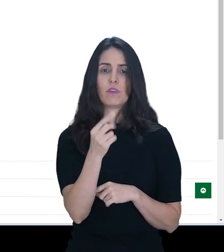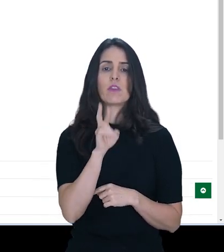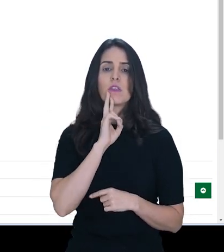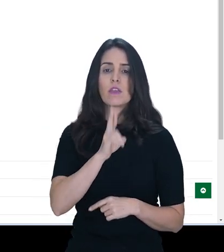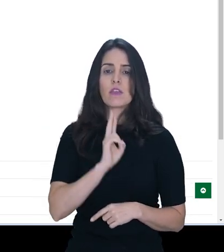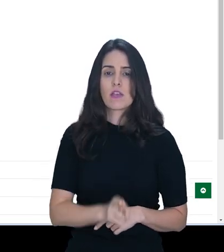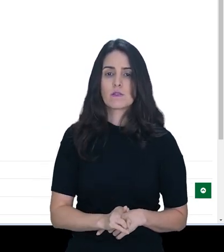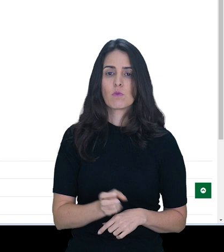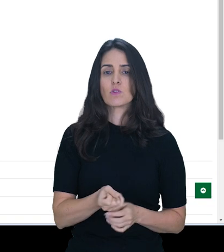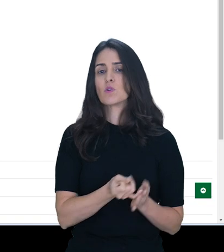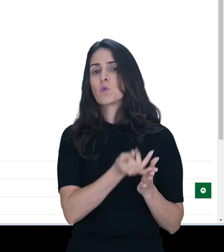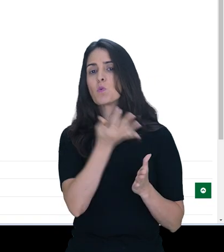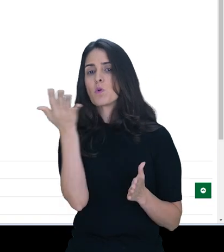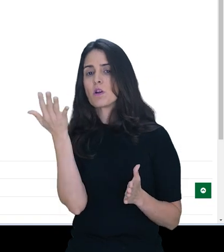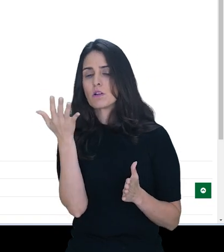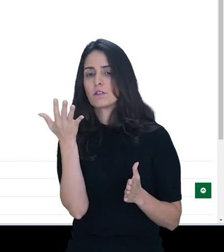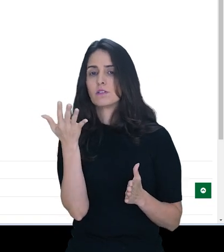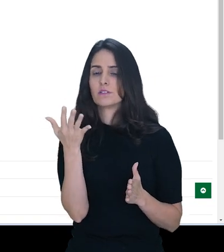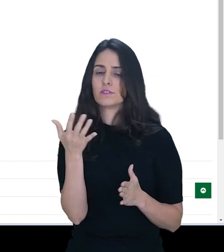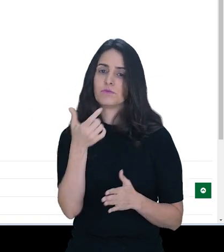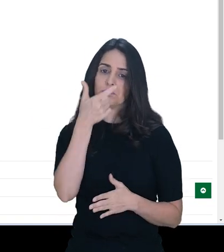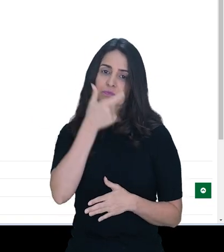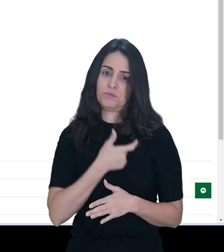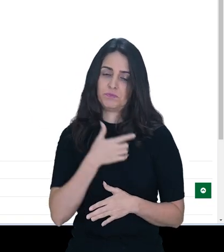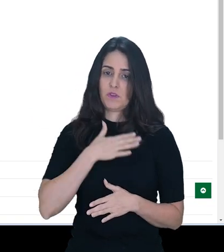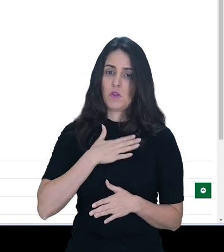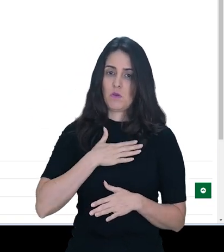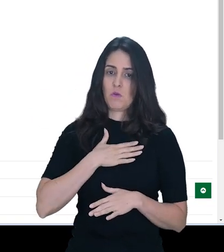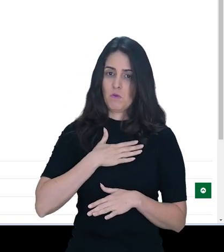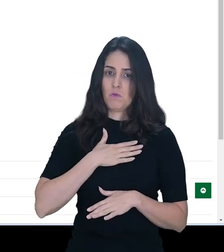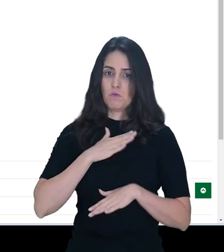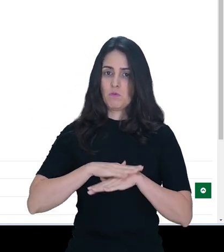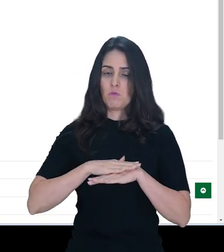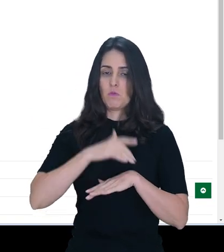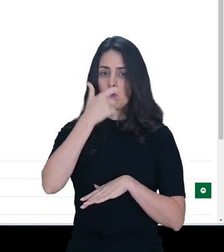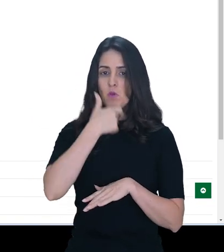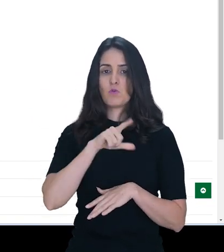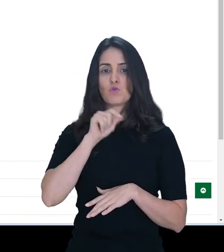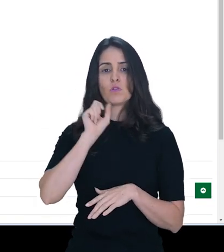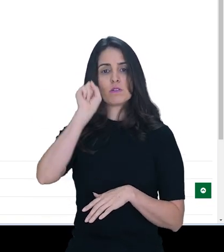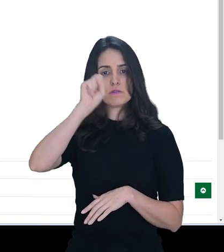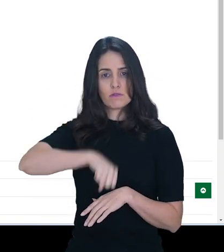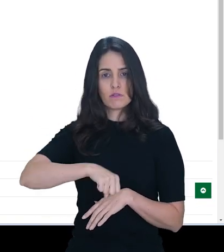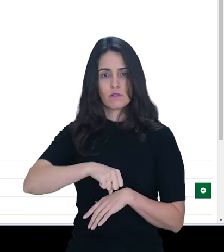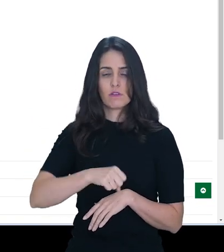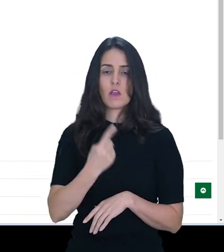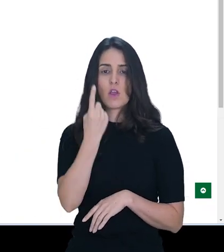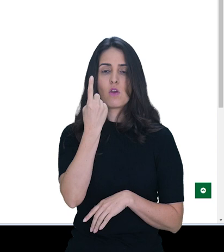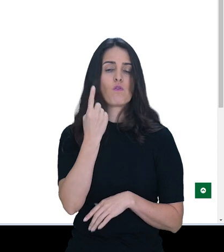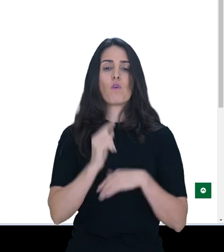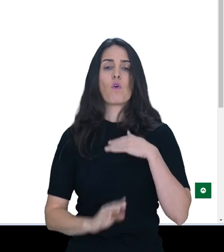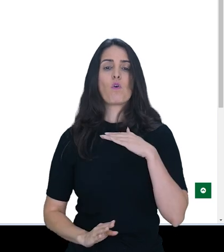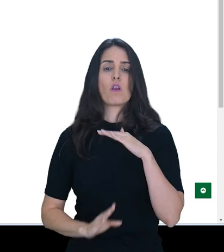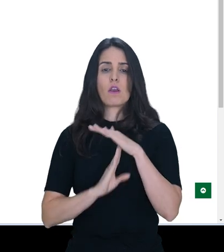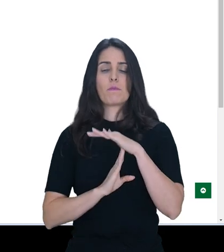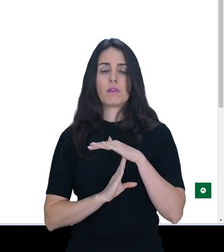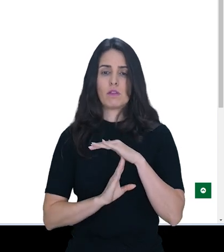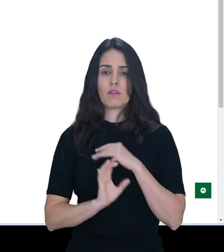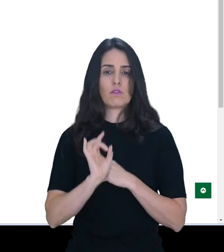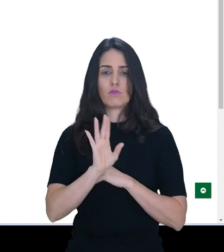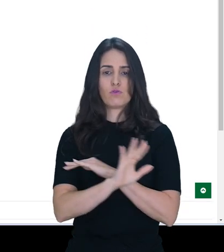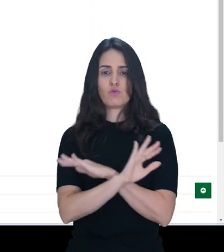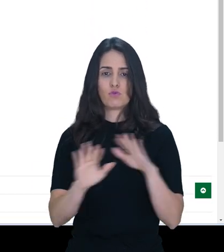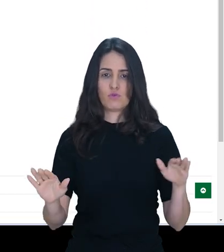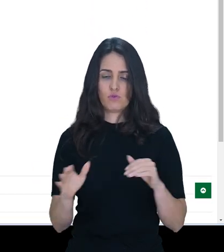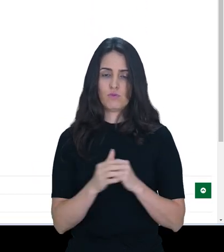de respostas permitidas. No meu contexto aqui de escolha de grupo, sim, eu quero limitar. E